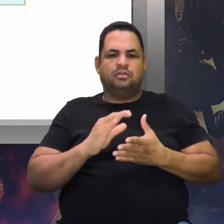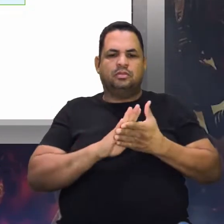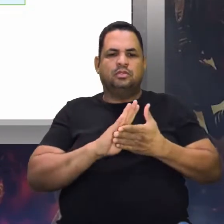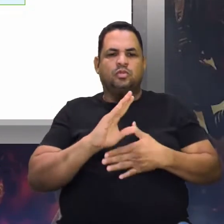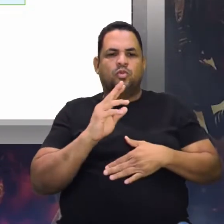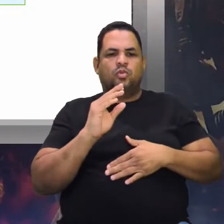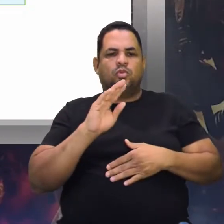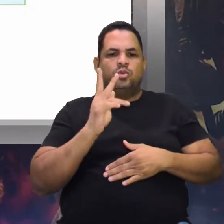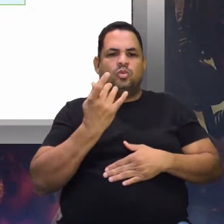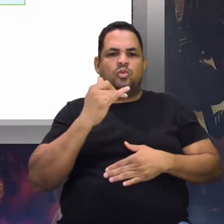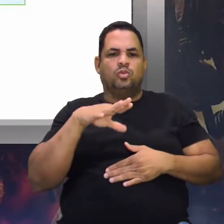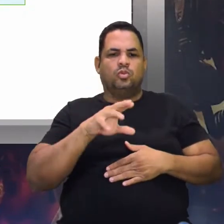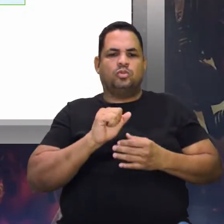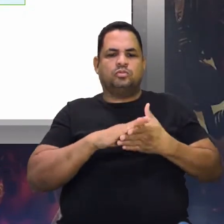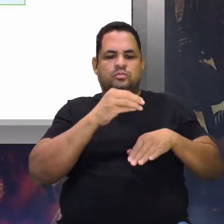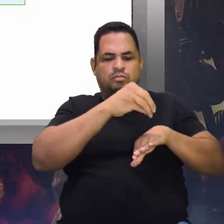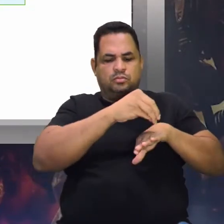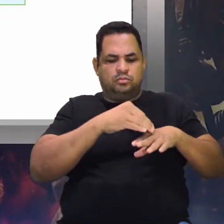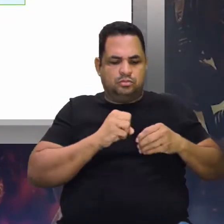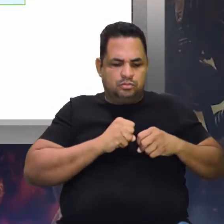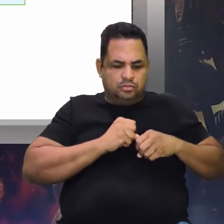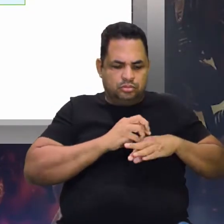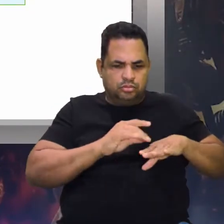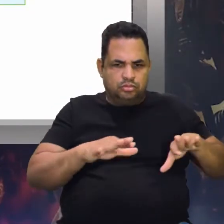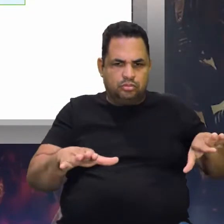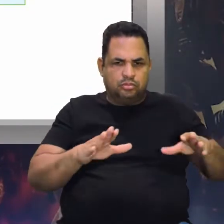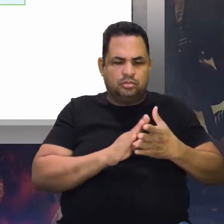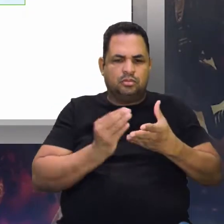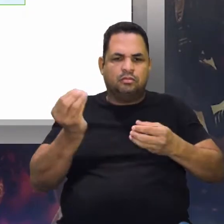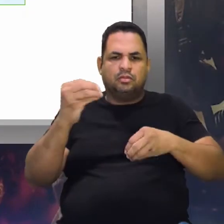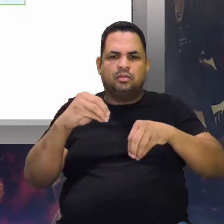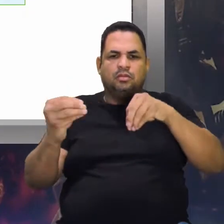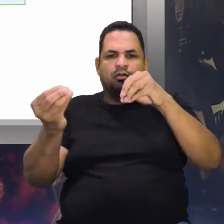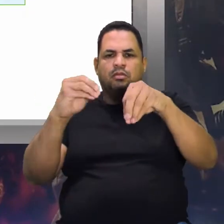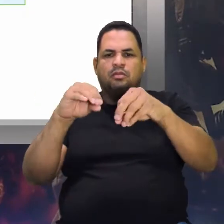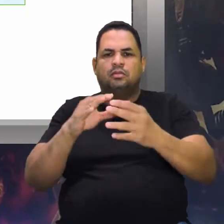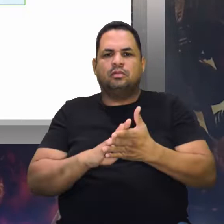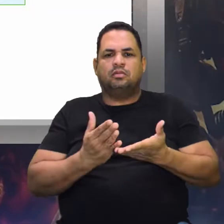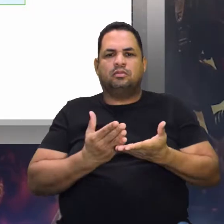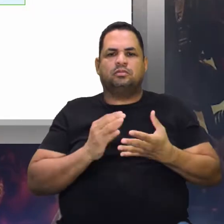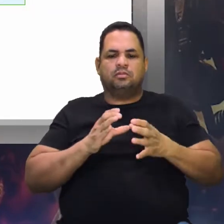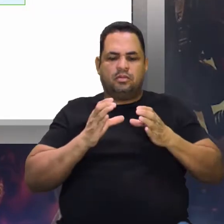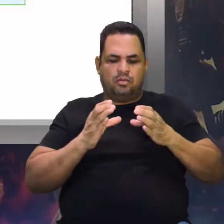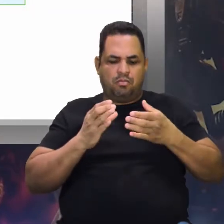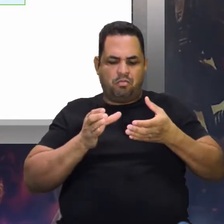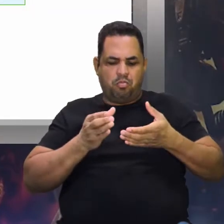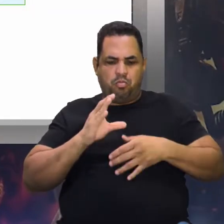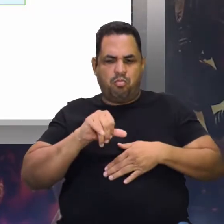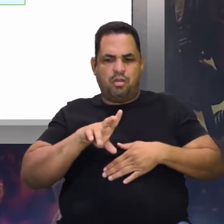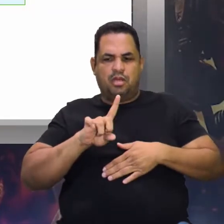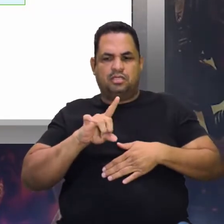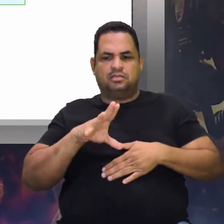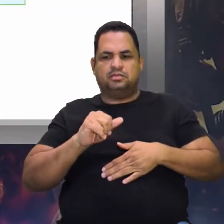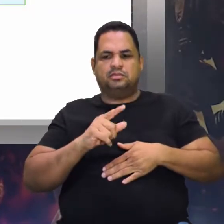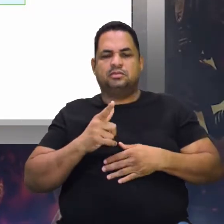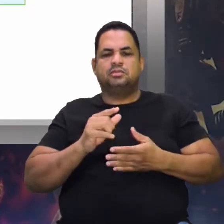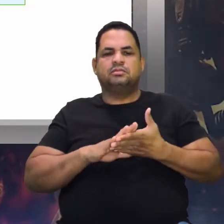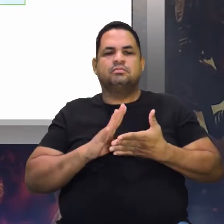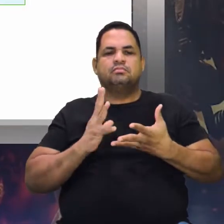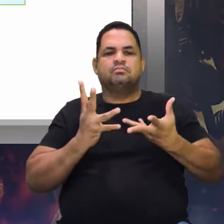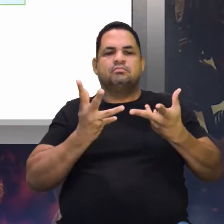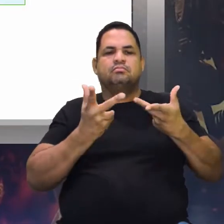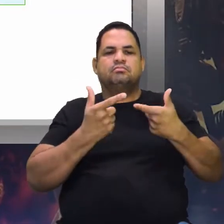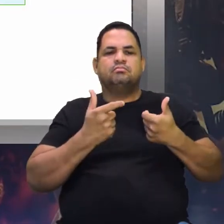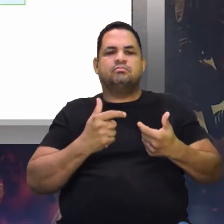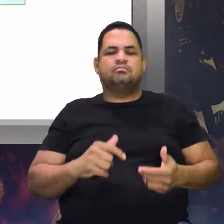rio, aproveita o nutriente deixado pelo rio e se planta ali. E as melancias são maravilhosas. Opa,